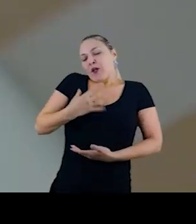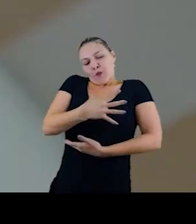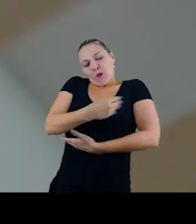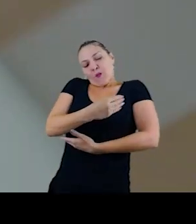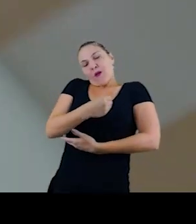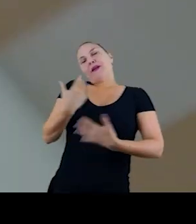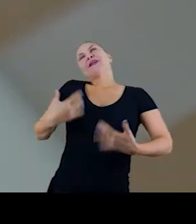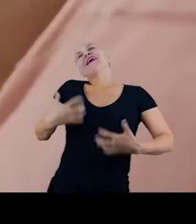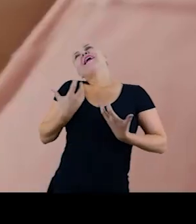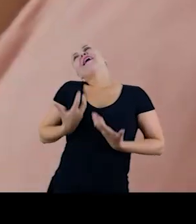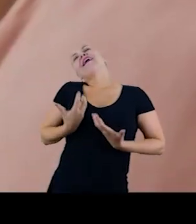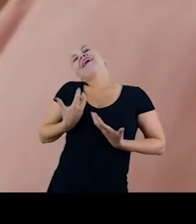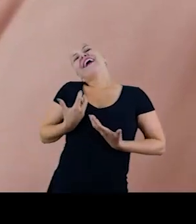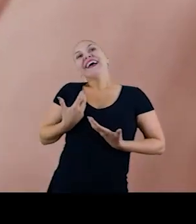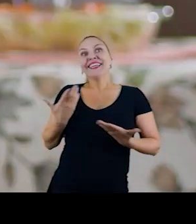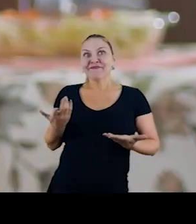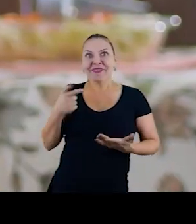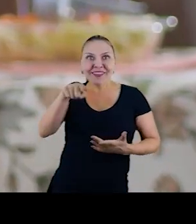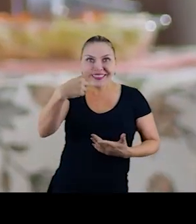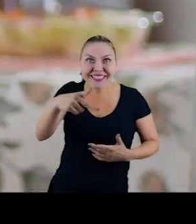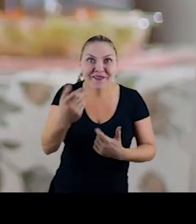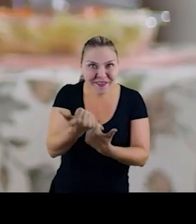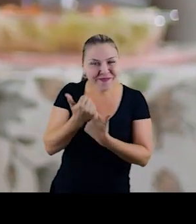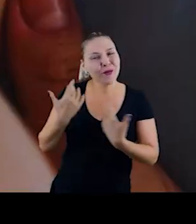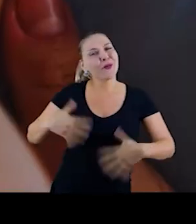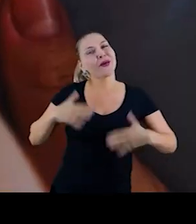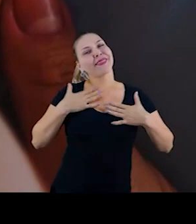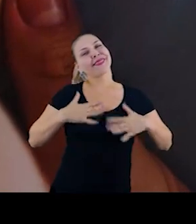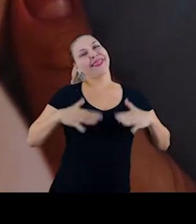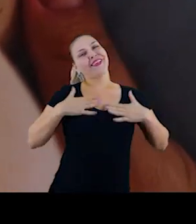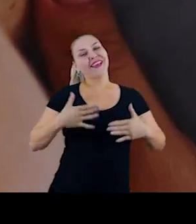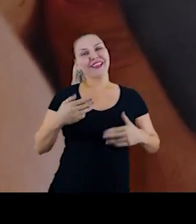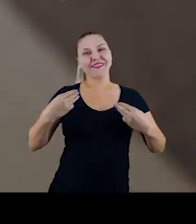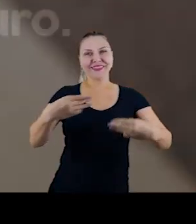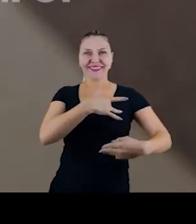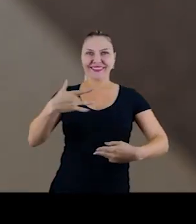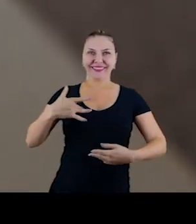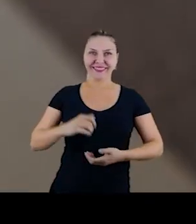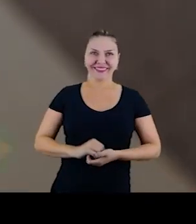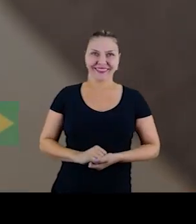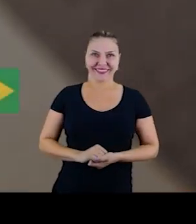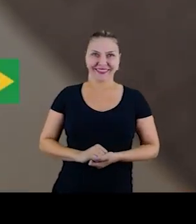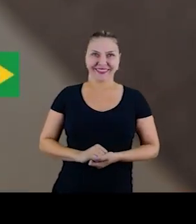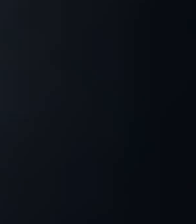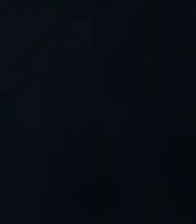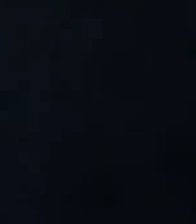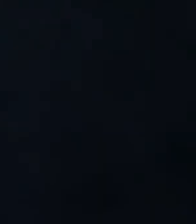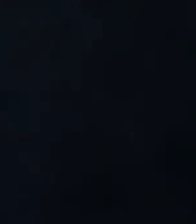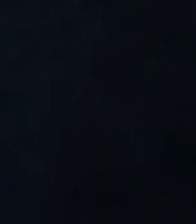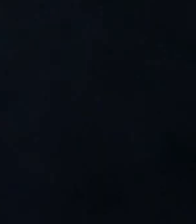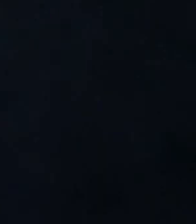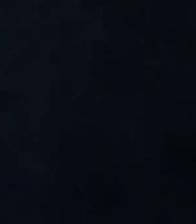essa vida de mamãe é puxada, viu? Mas com seu apoio a gente mama muito mais tranquilo. Ministério da Saúde.